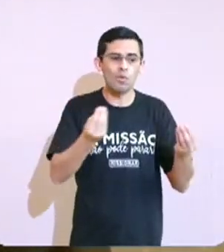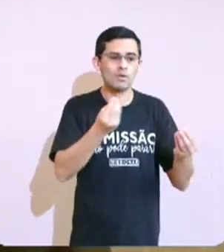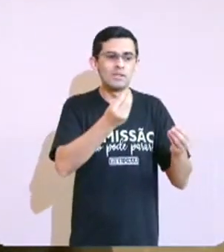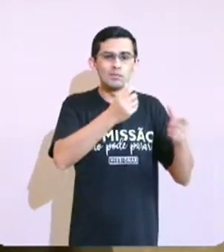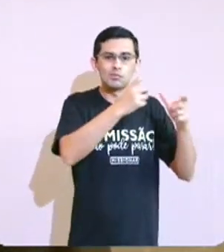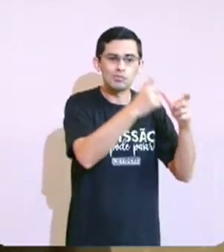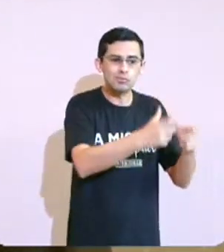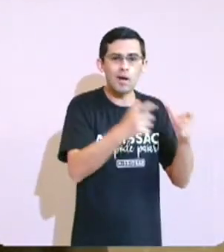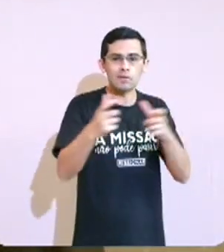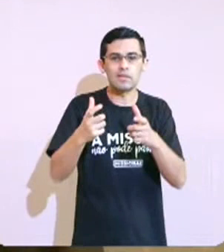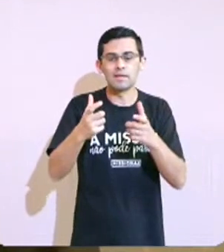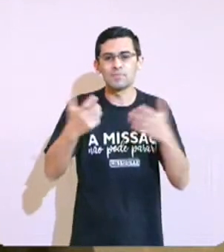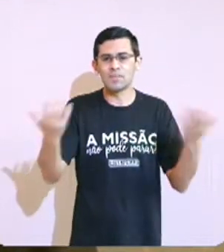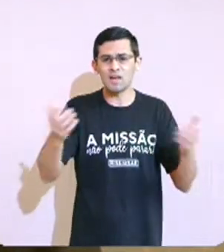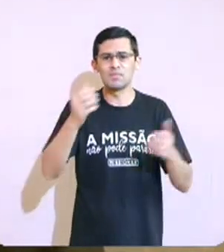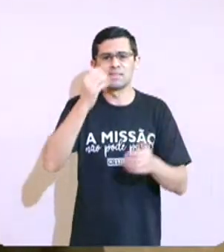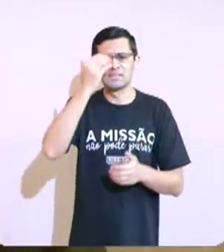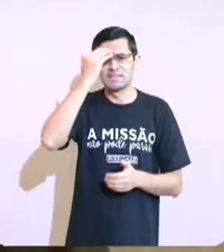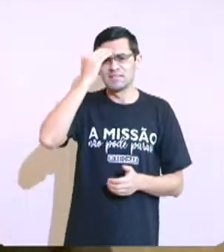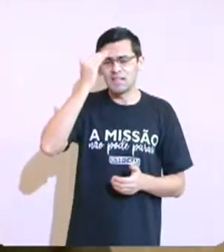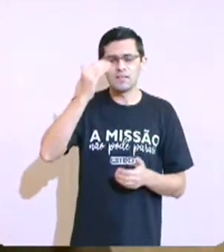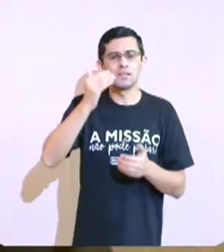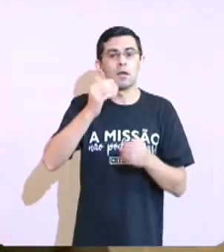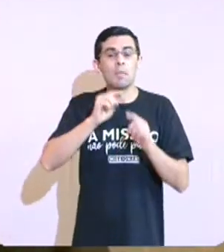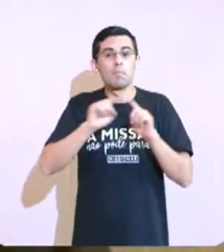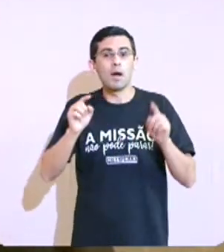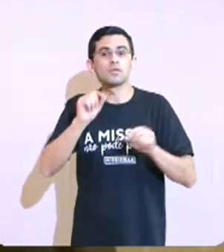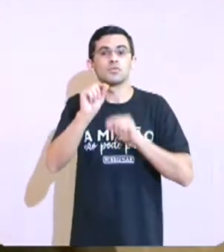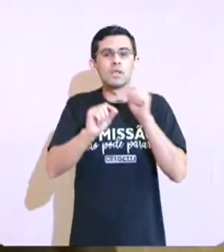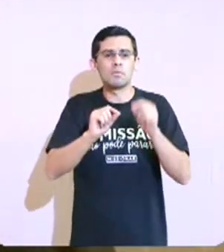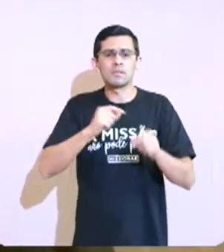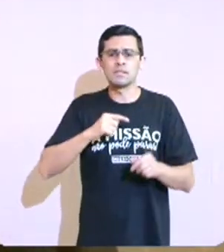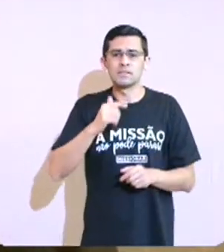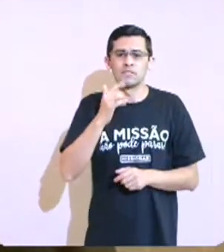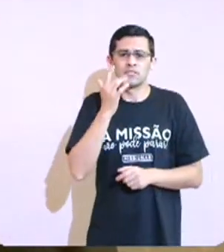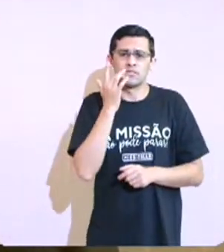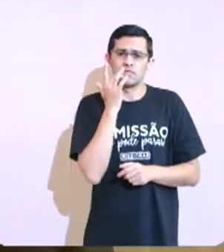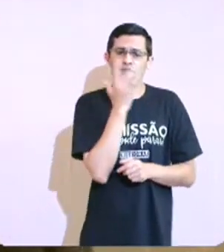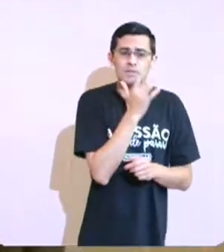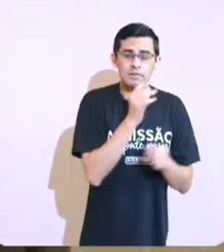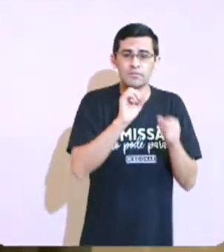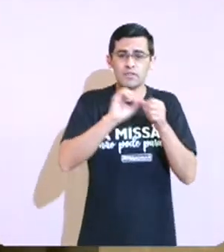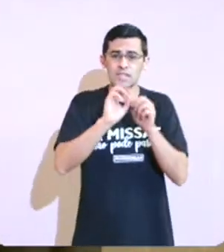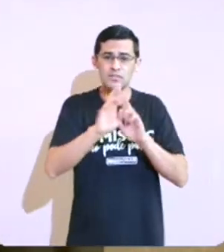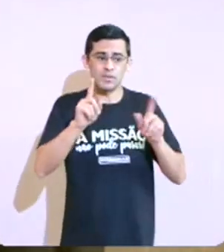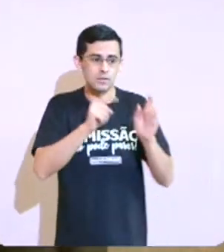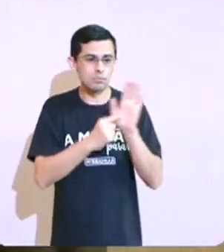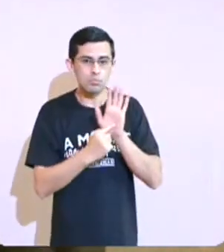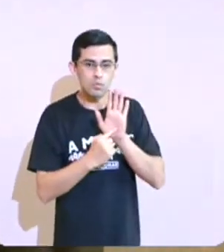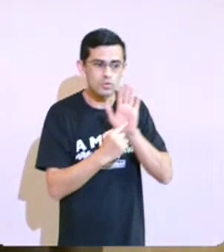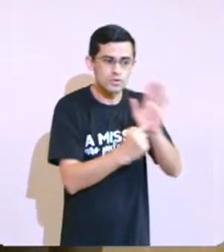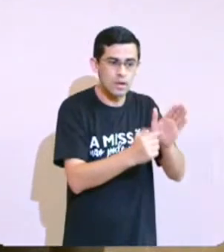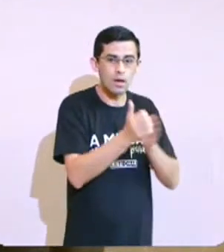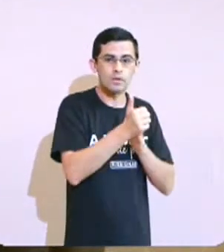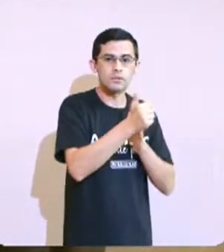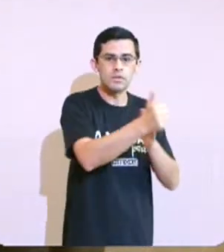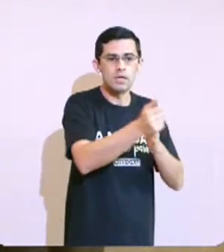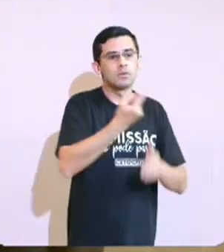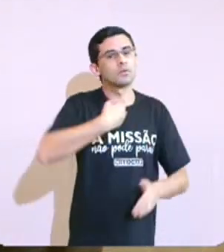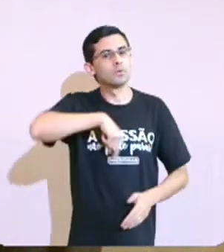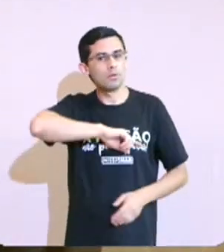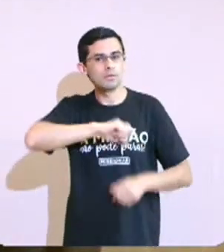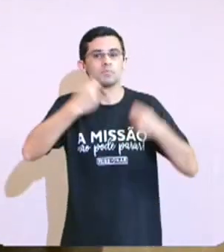intragável, fica salobre, é uma coisa horrível. Para ter sabor e para mostrar direção, nós temos que agir na